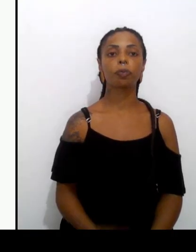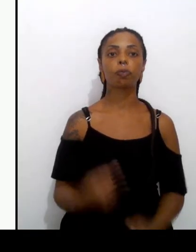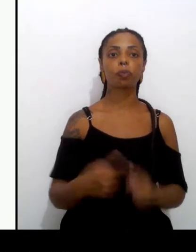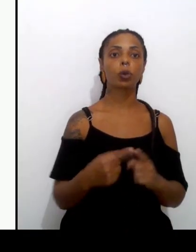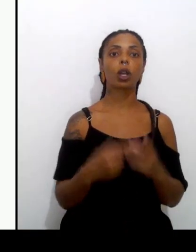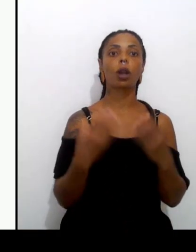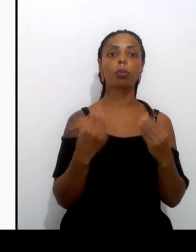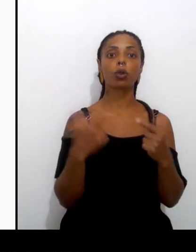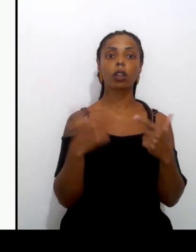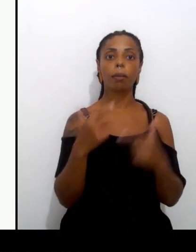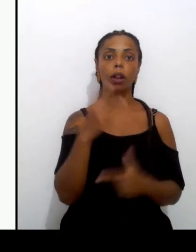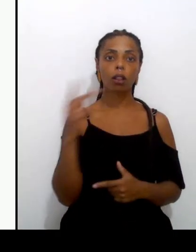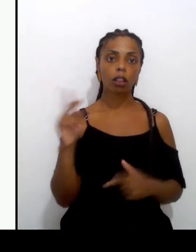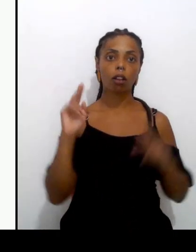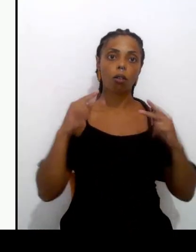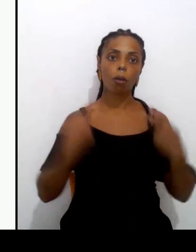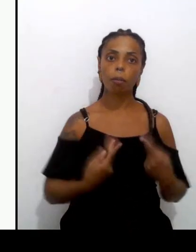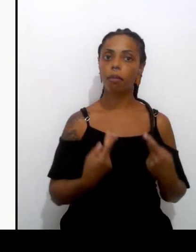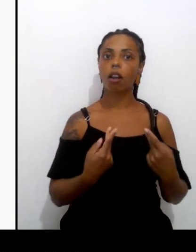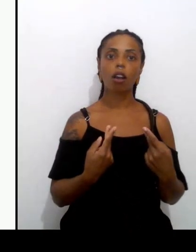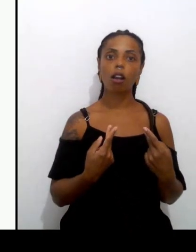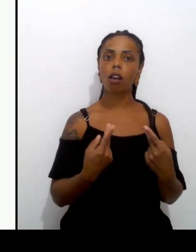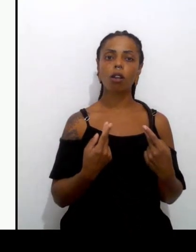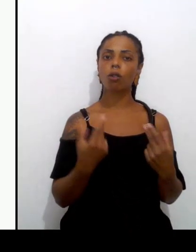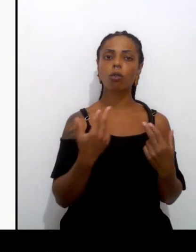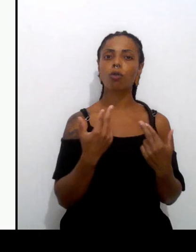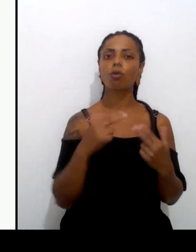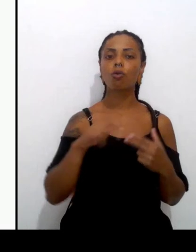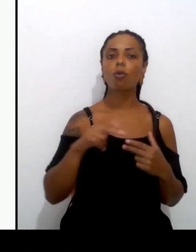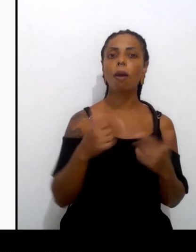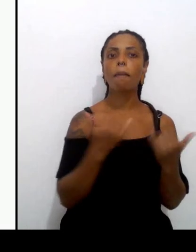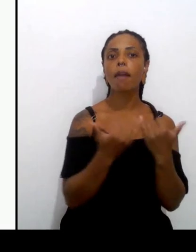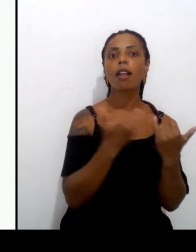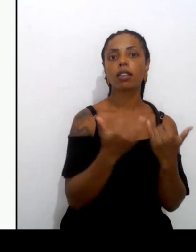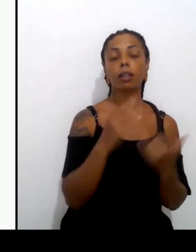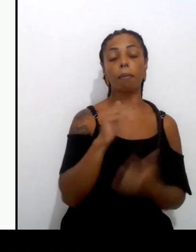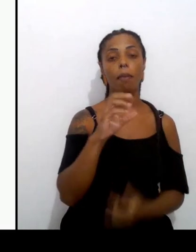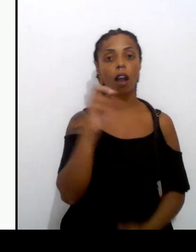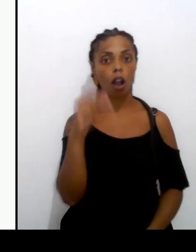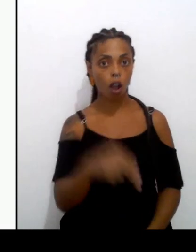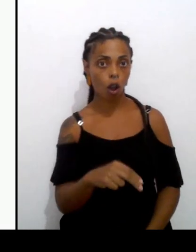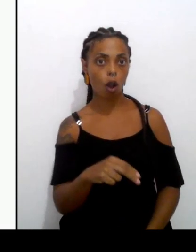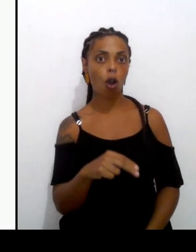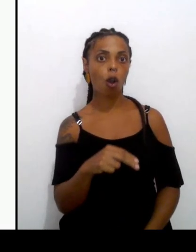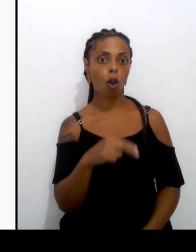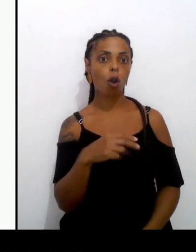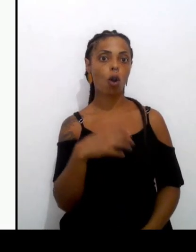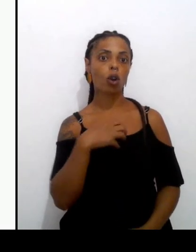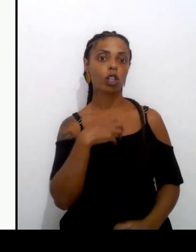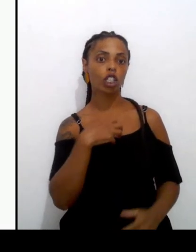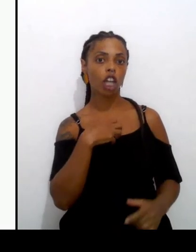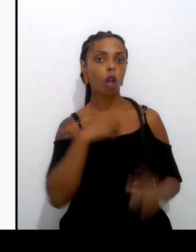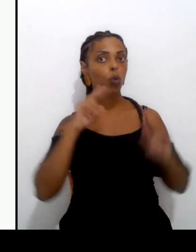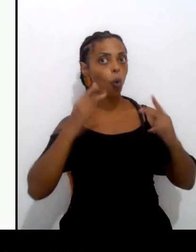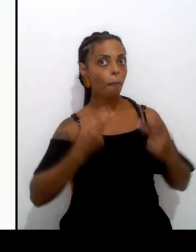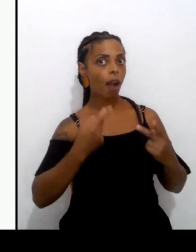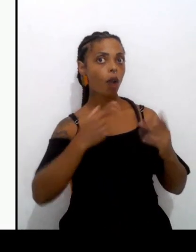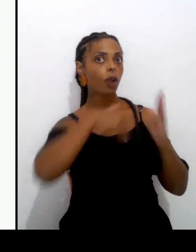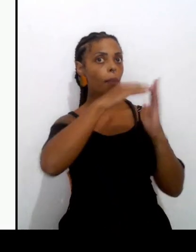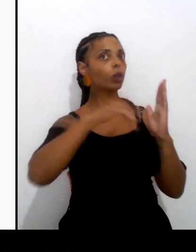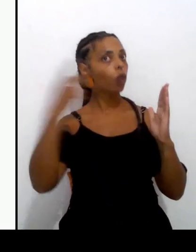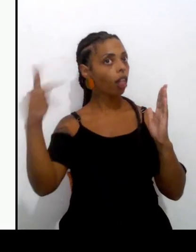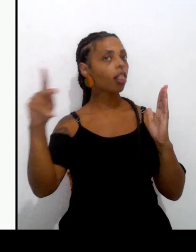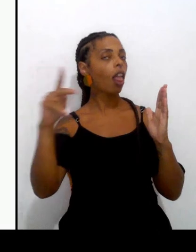familiares bacon articula a condição humana em suas pinturas o que nós podemos fazer com certo nível de